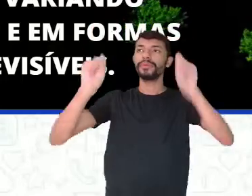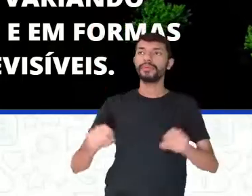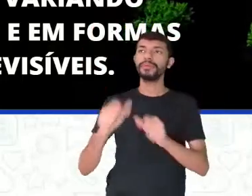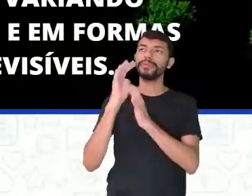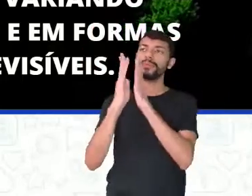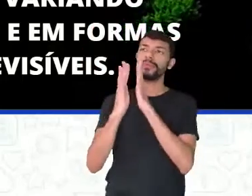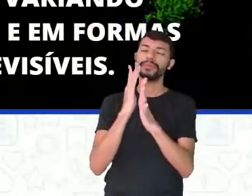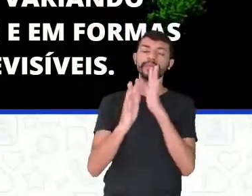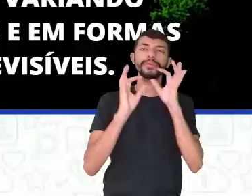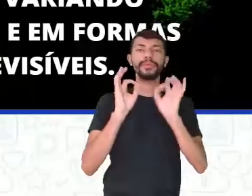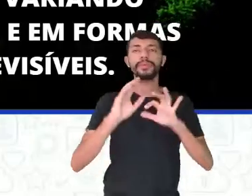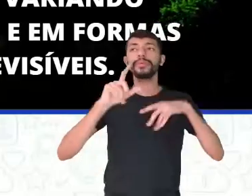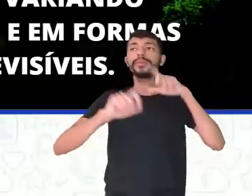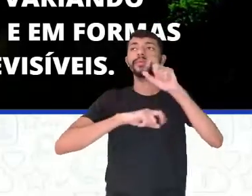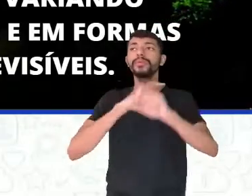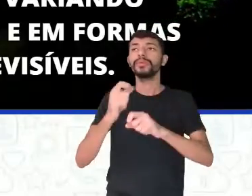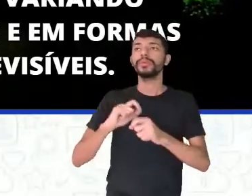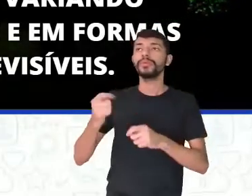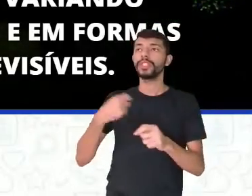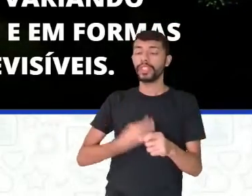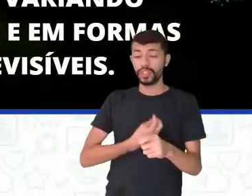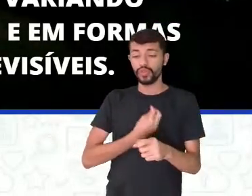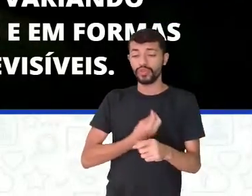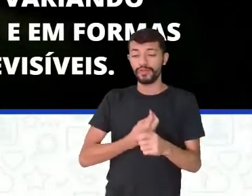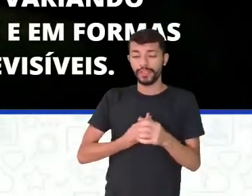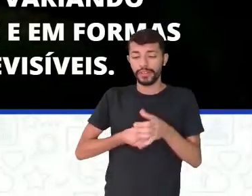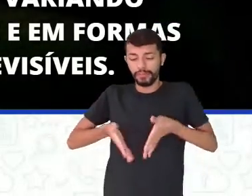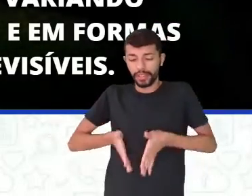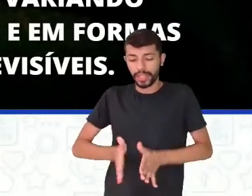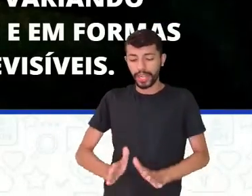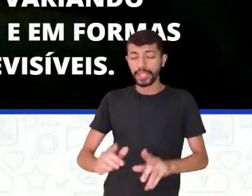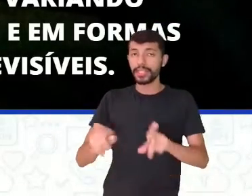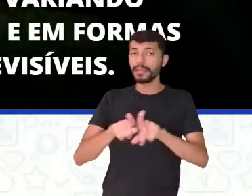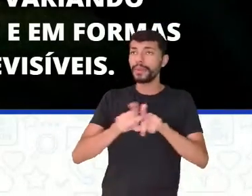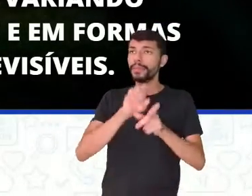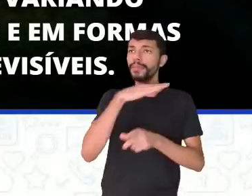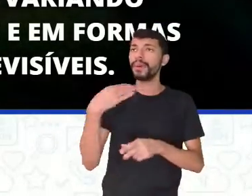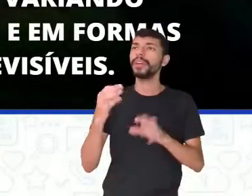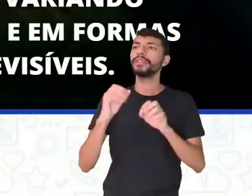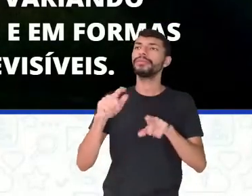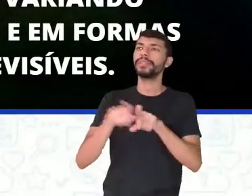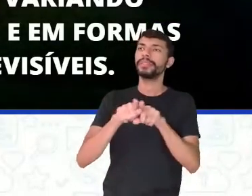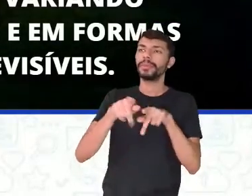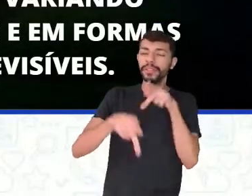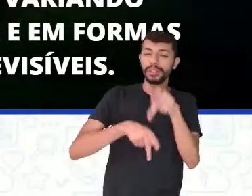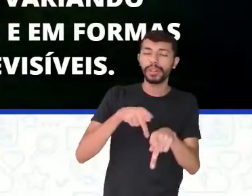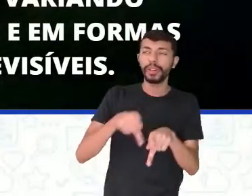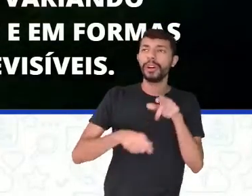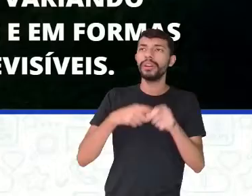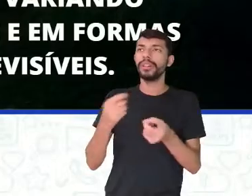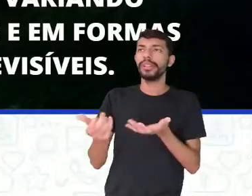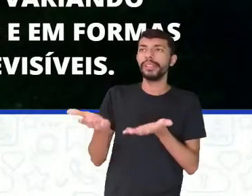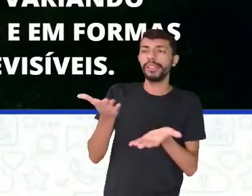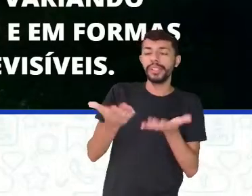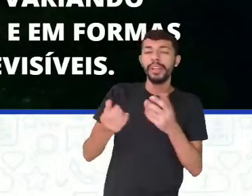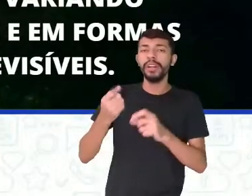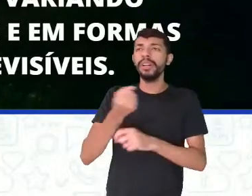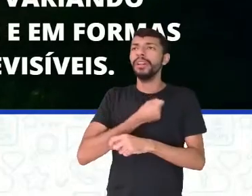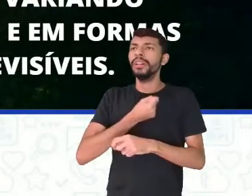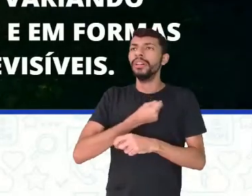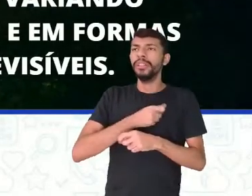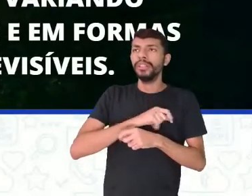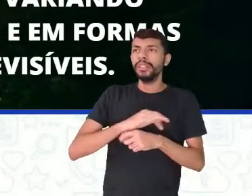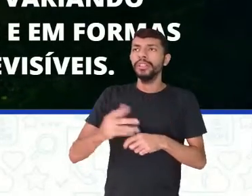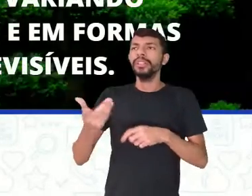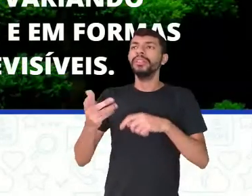dinâmicos, onde os organismos estão nascendo e morrendo, as populações estão flutuando numericamente e